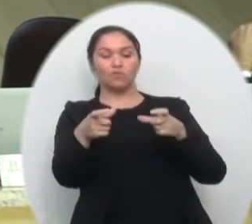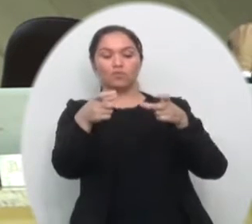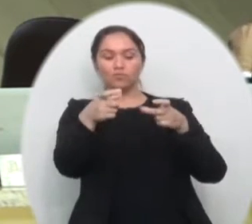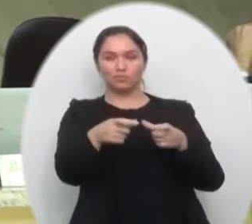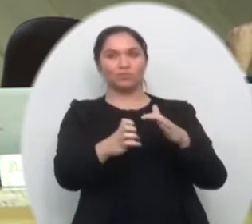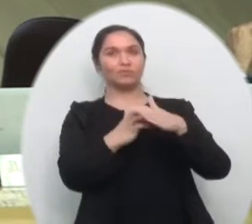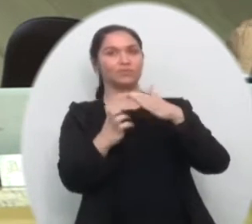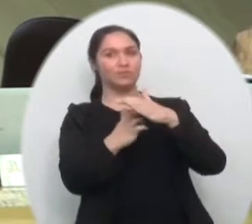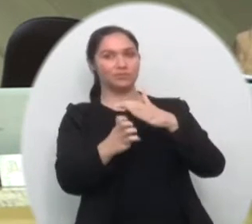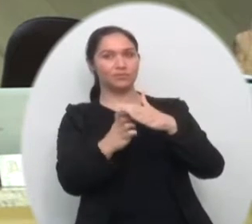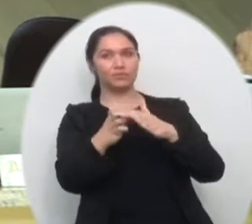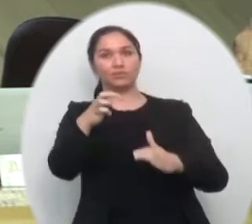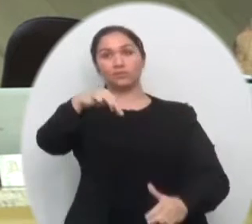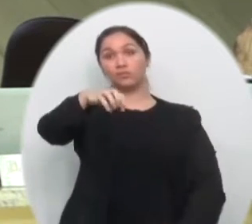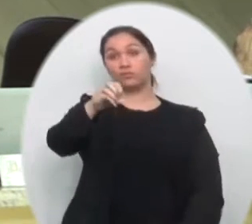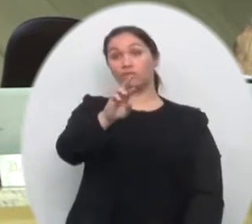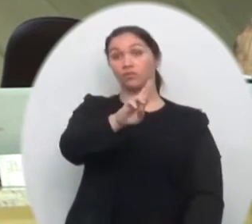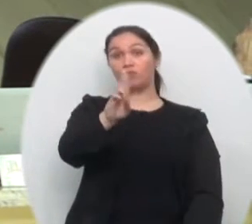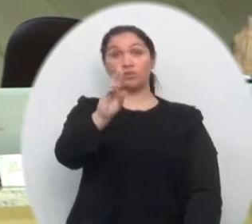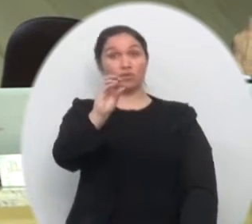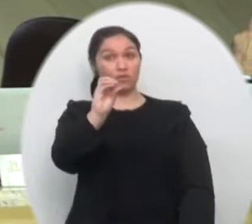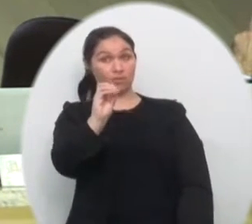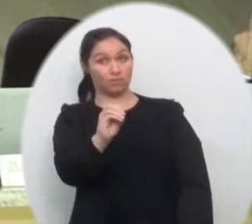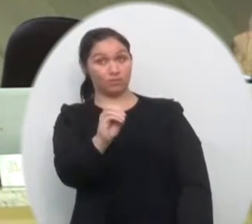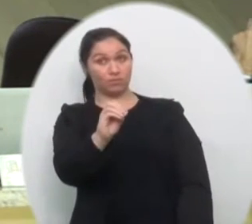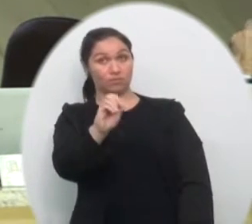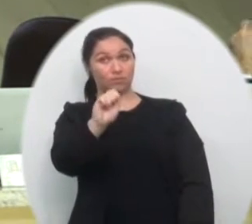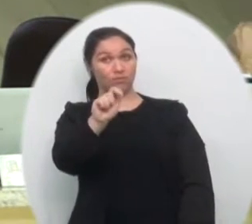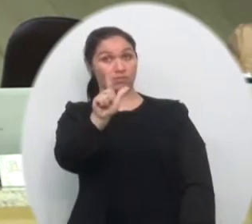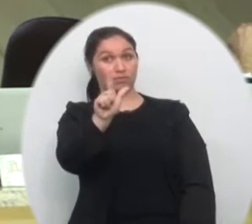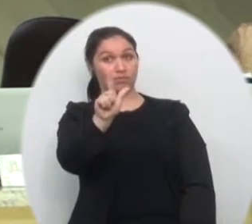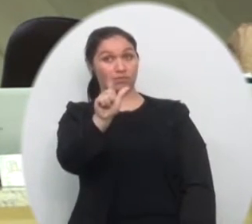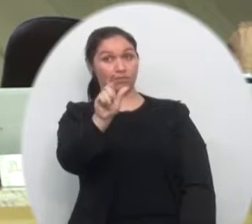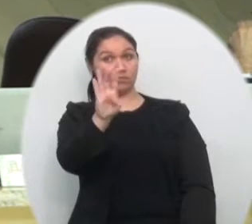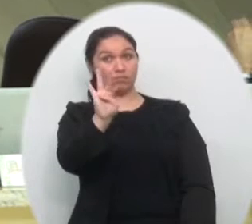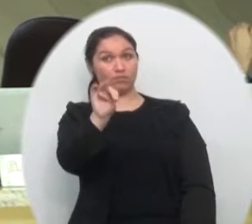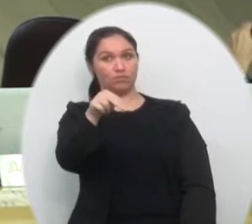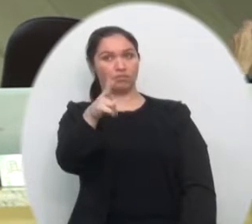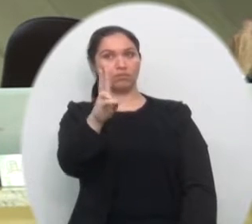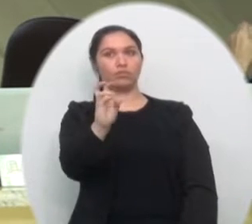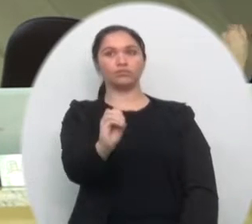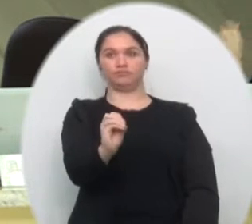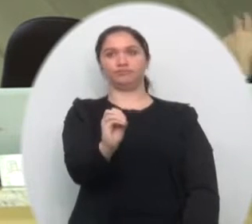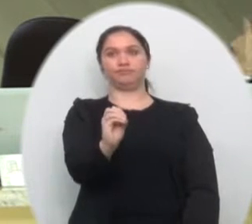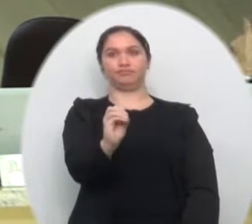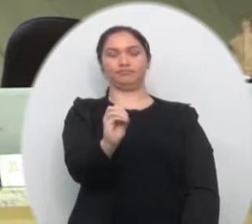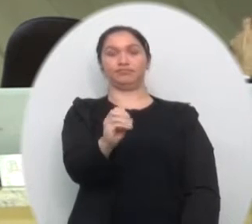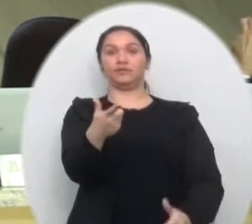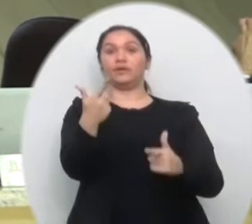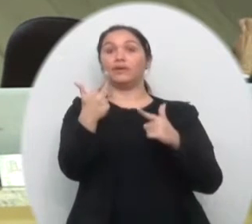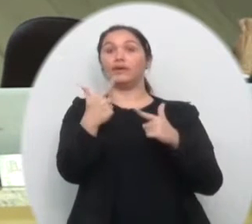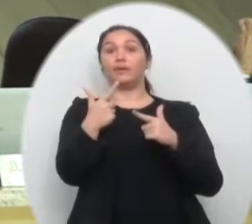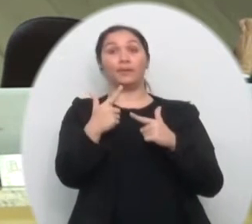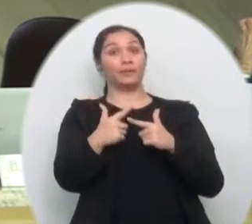É proteção. Então, ela não poderia abrir as portas no bairro Morro Albino. E ela